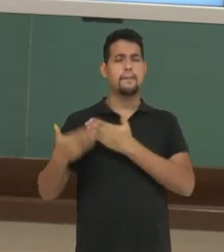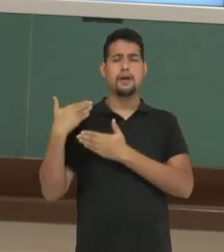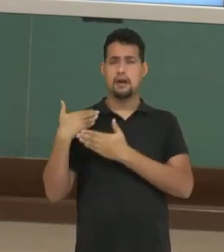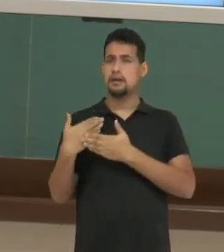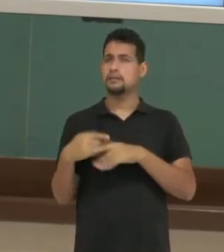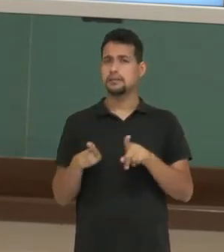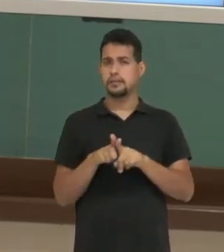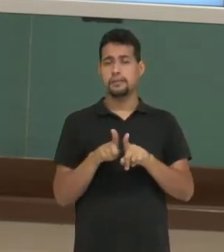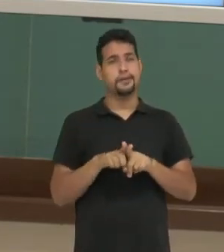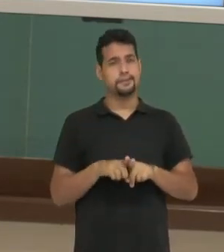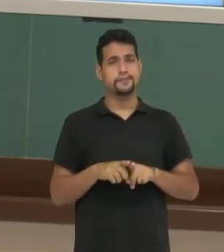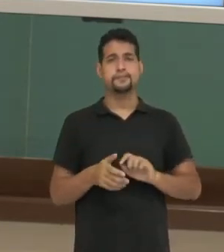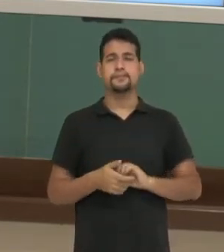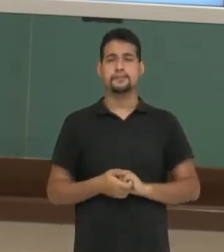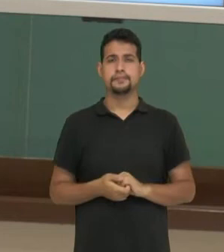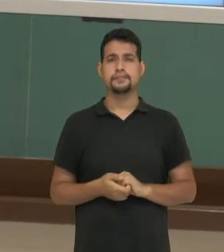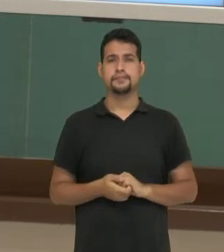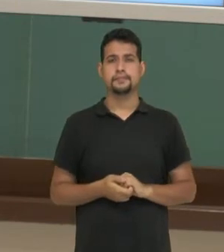tempo passado.